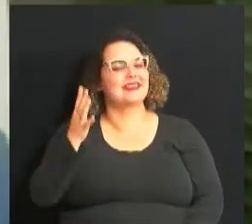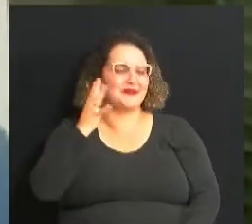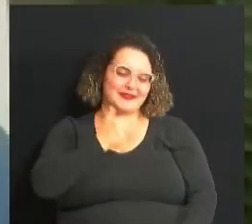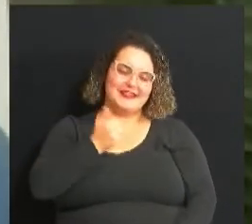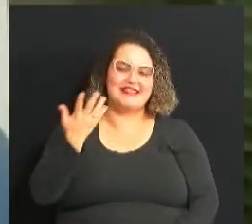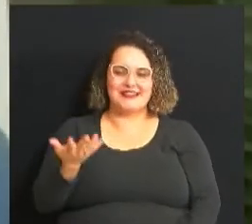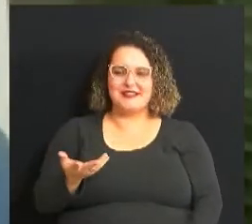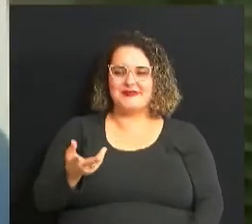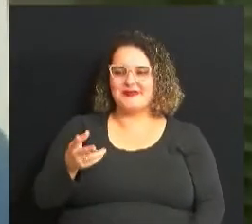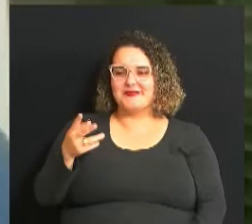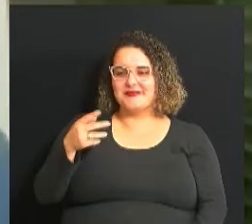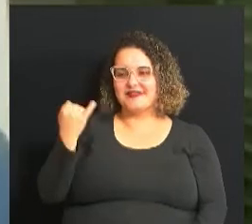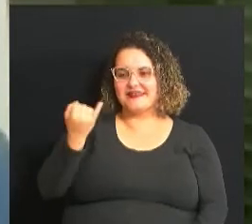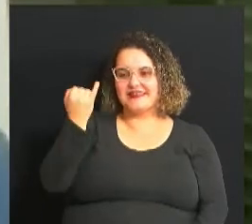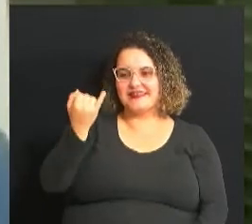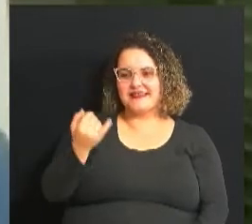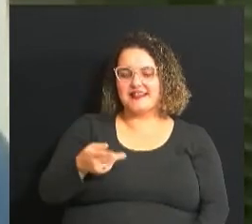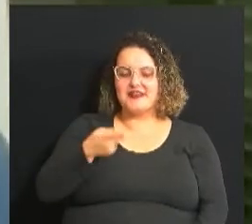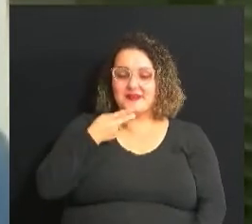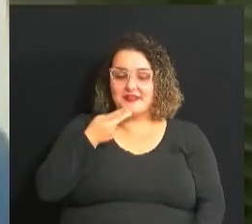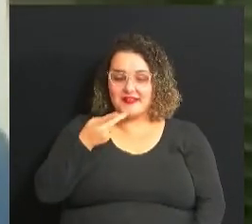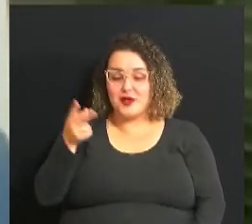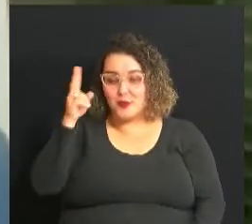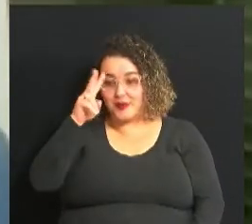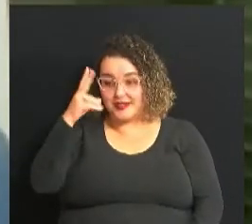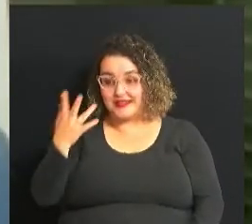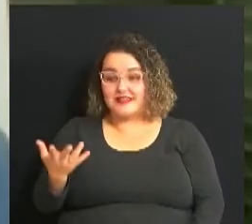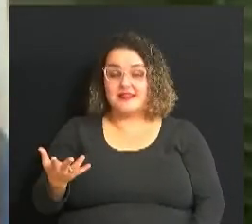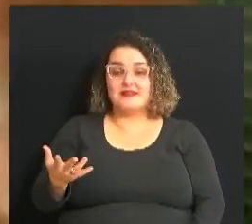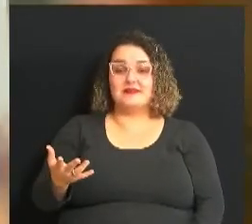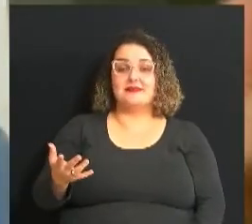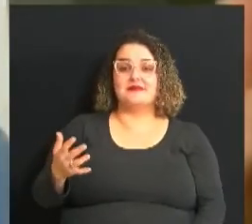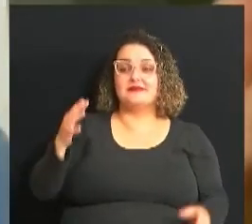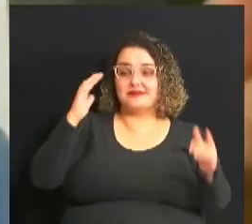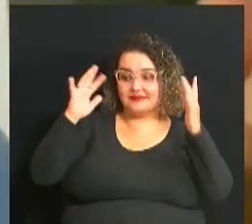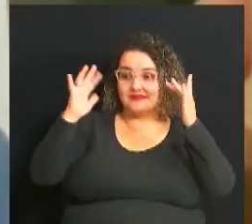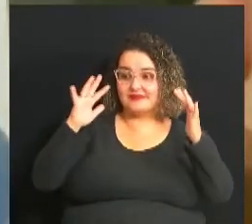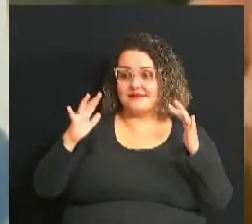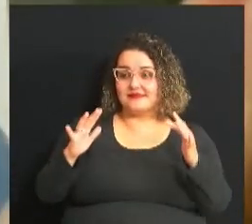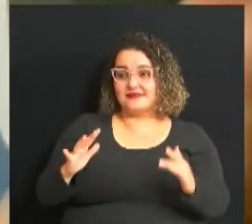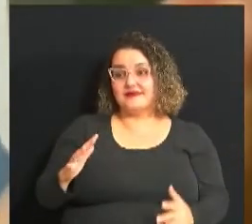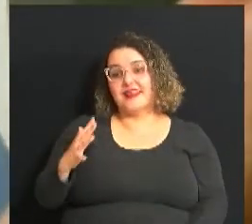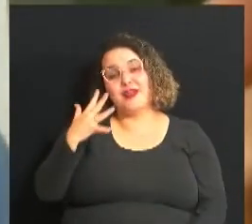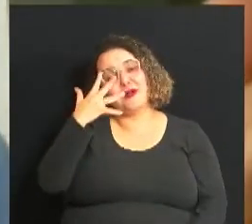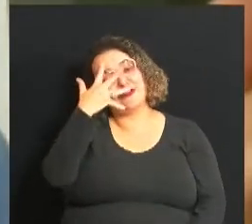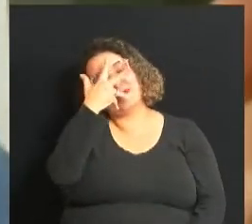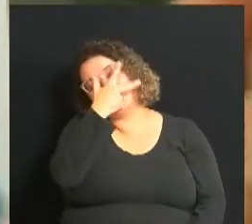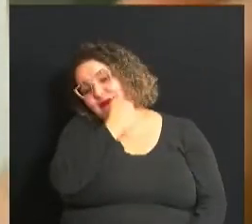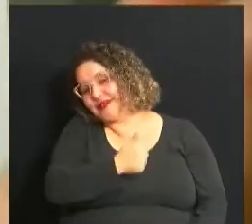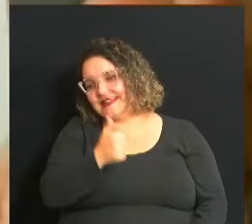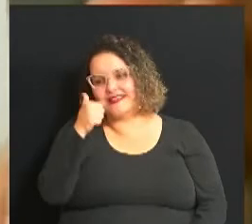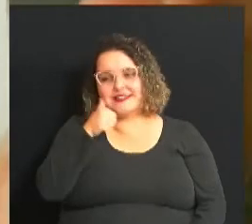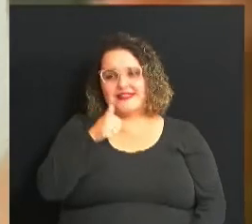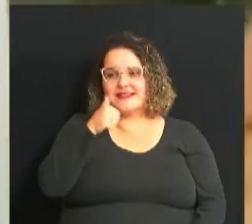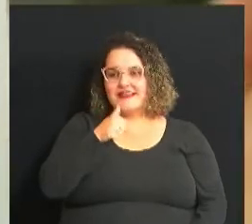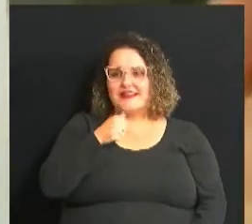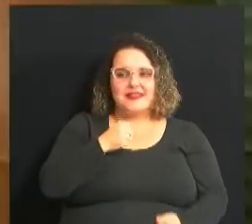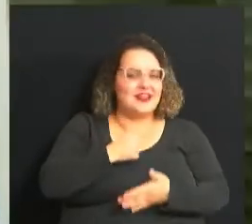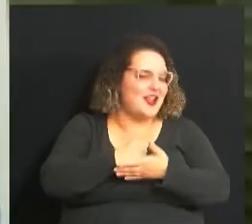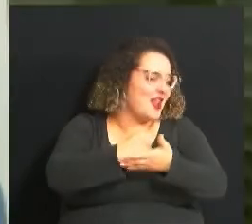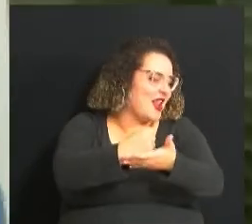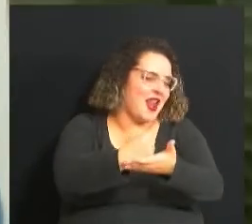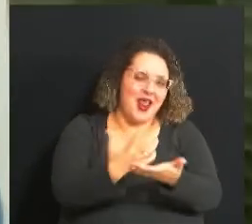história que acontece, até para ilustrar um pouquinho essa história. Eu acho isso muito bonito da mulher querer levar o marido ao médico. Eu acho isso